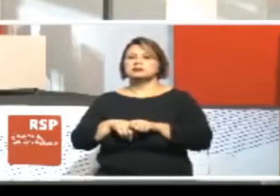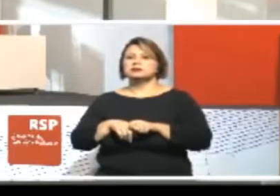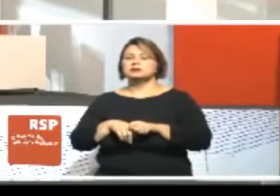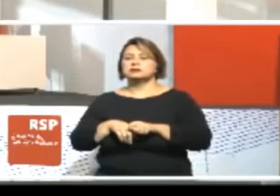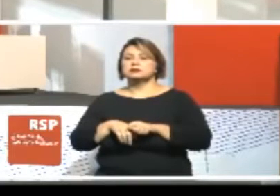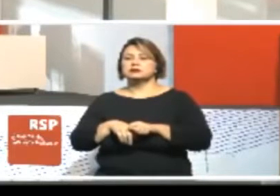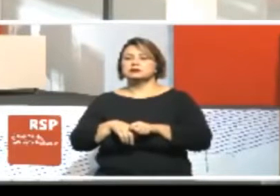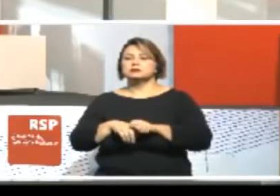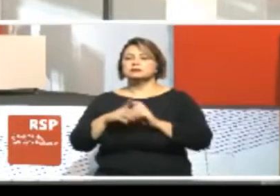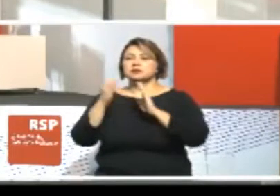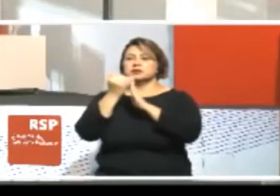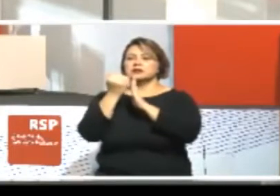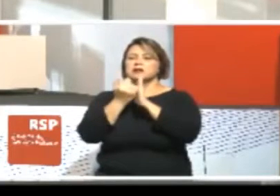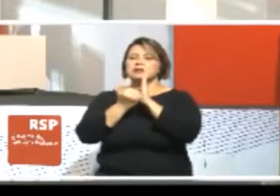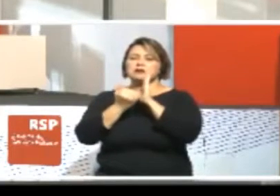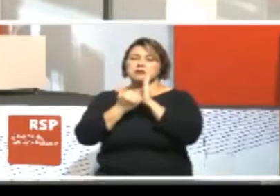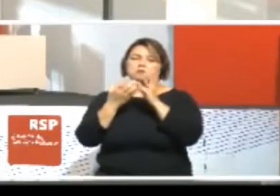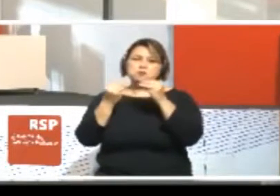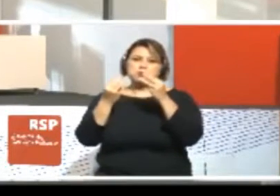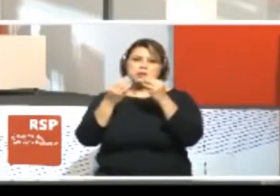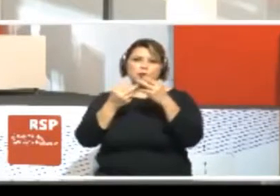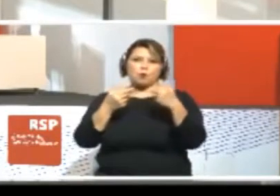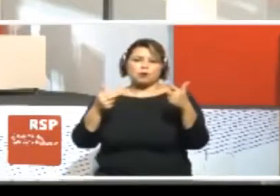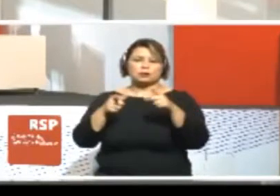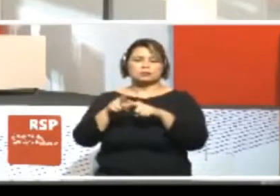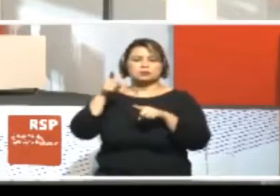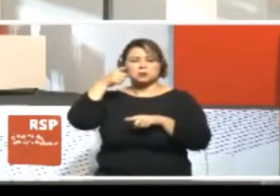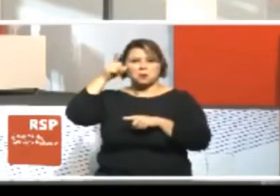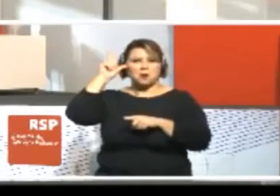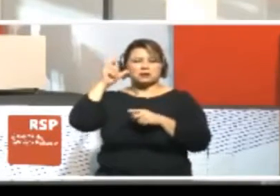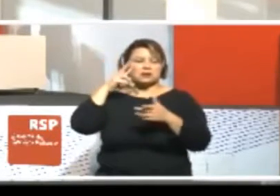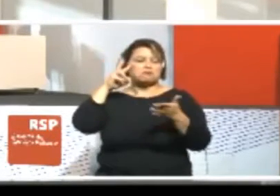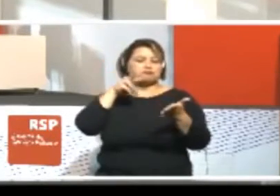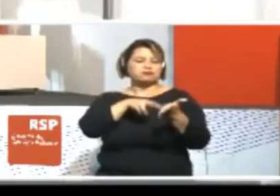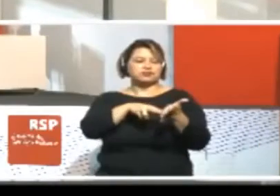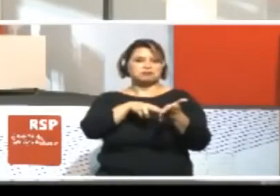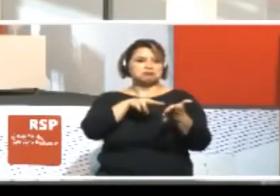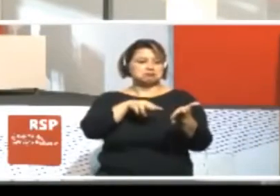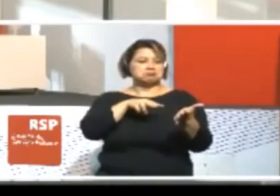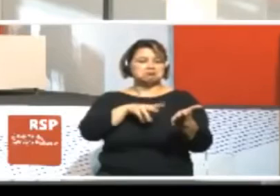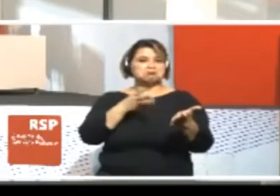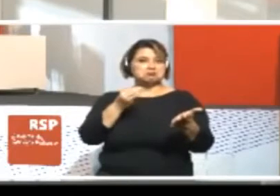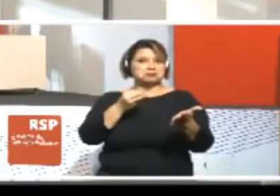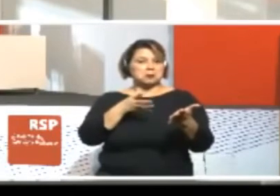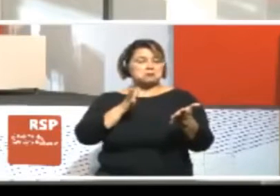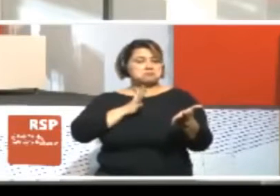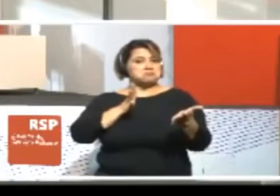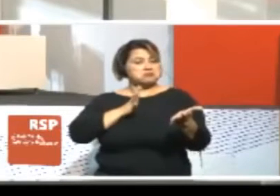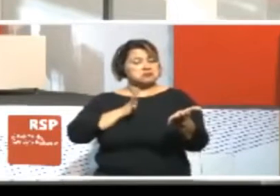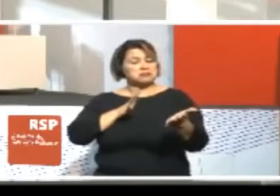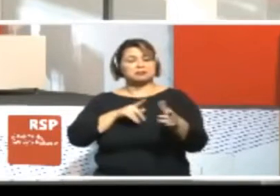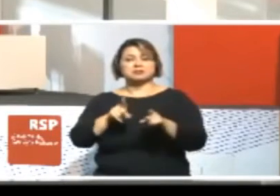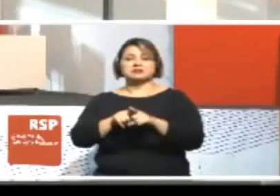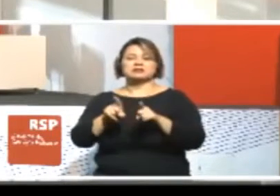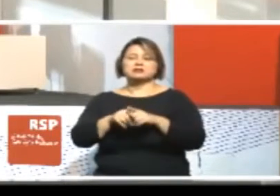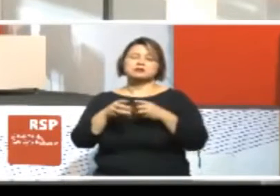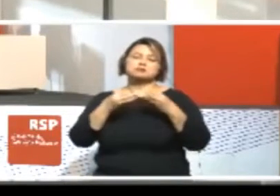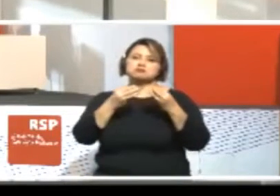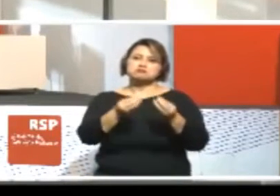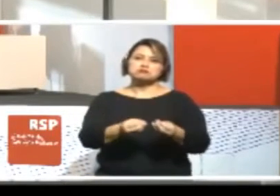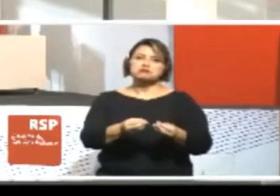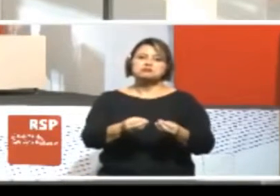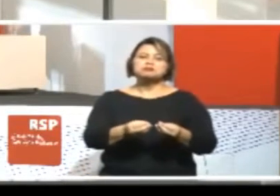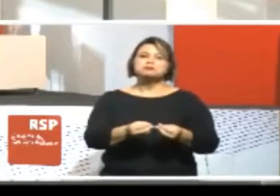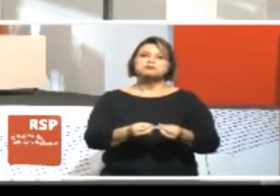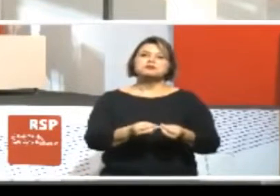uma lista muito ampla que eu ontem pude verificar e que ela nos trouxe generosamente